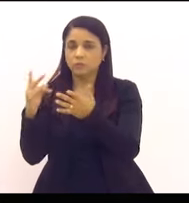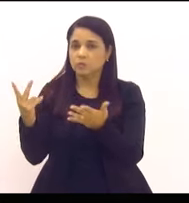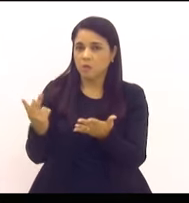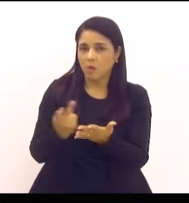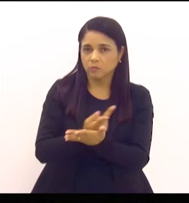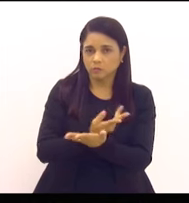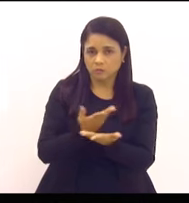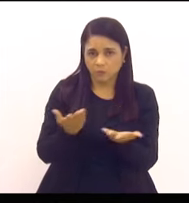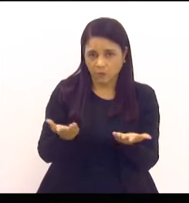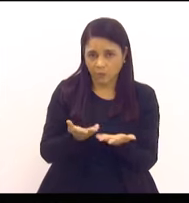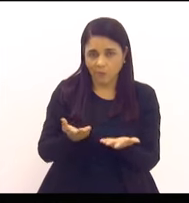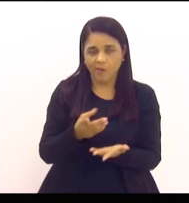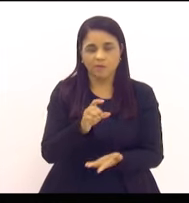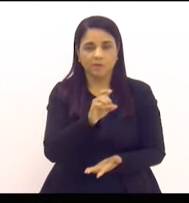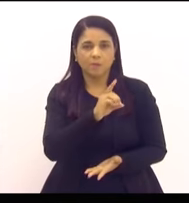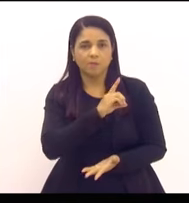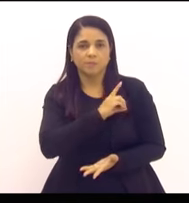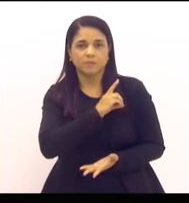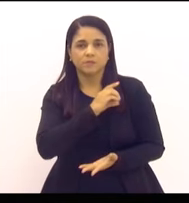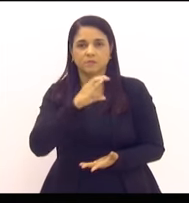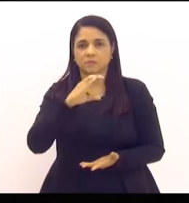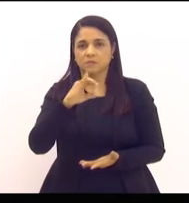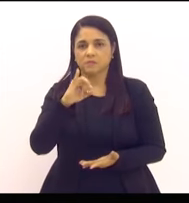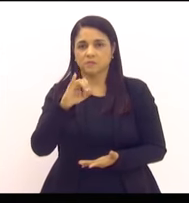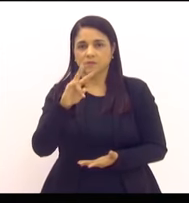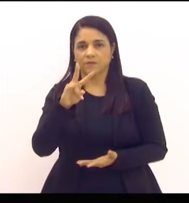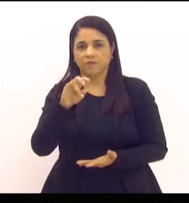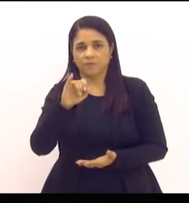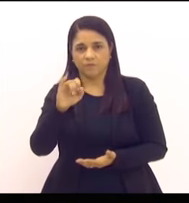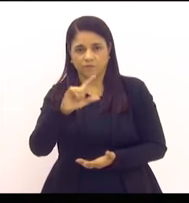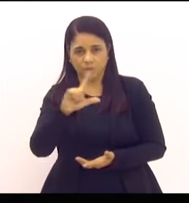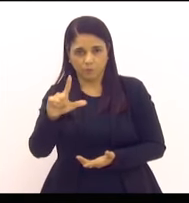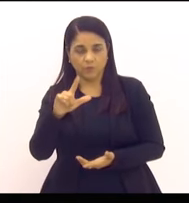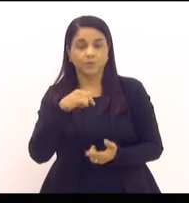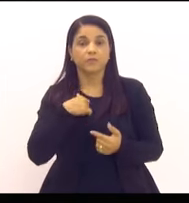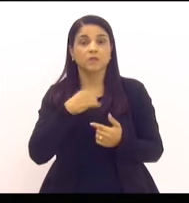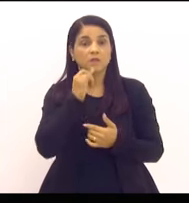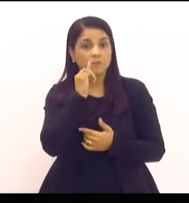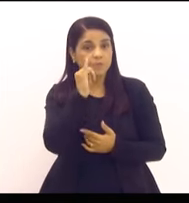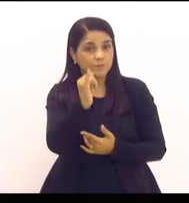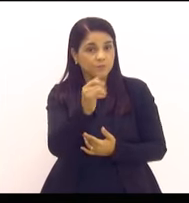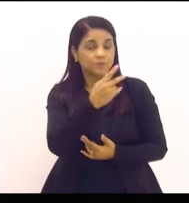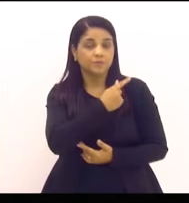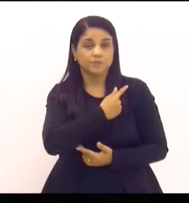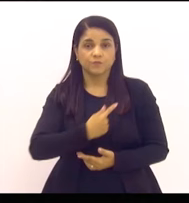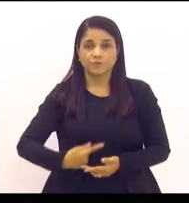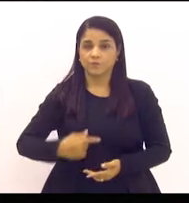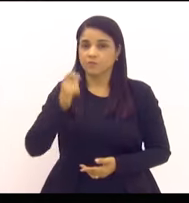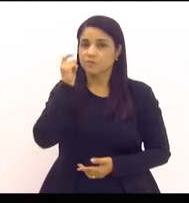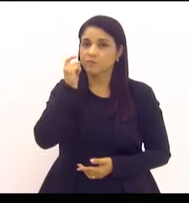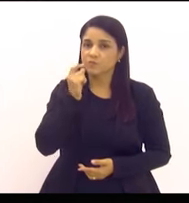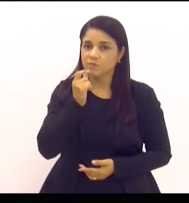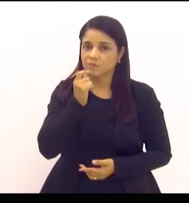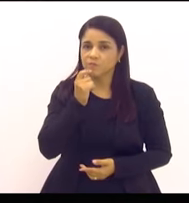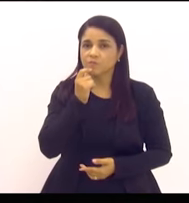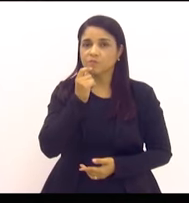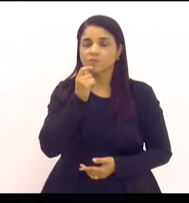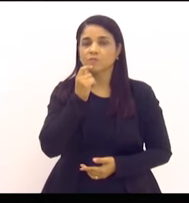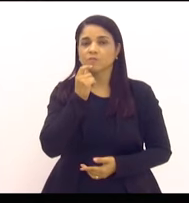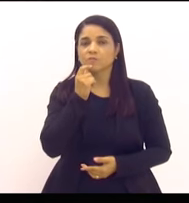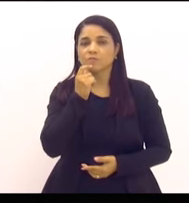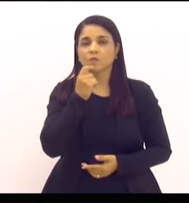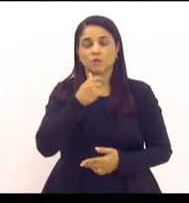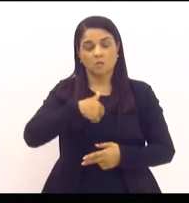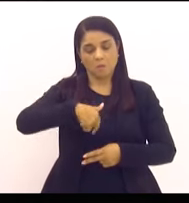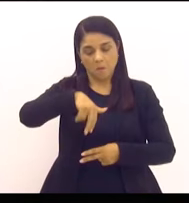acontecimentos da Polícia Civil. Primeiro, é bom que se diga que o governador Cláudio Castro se encontra